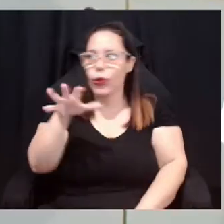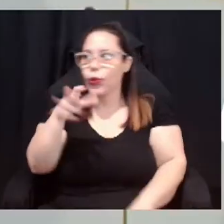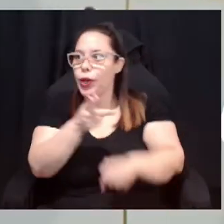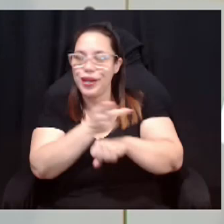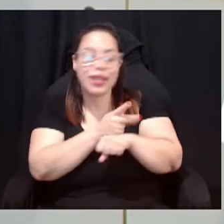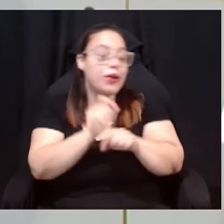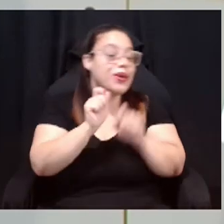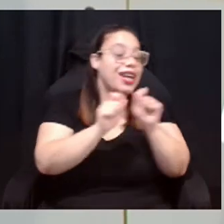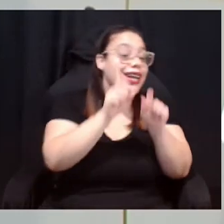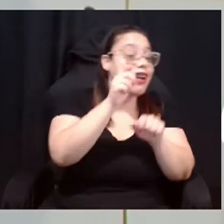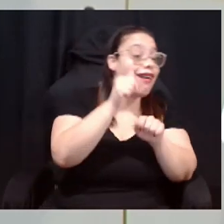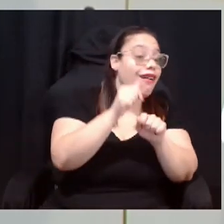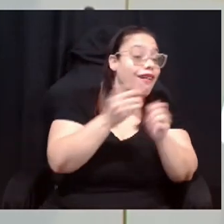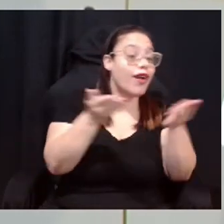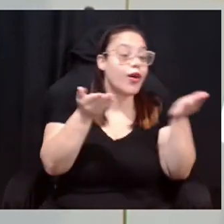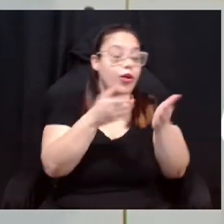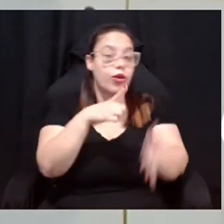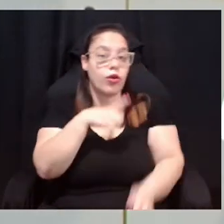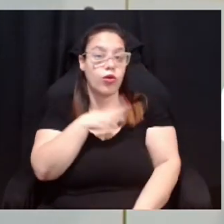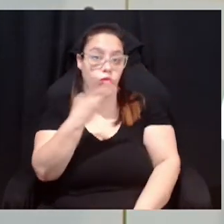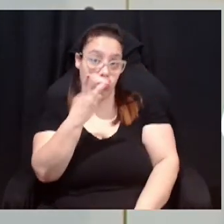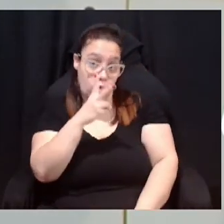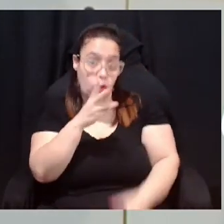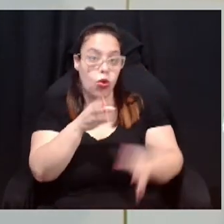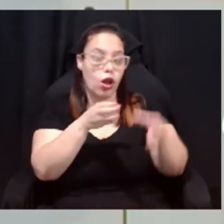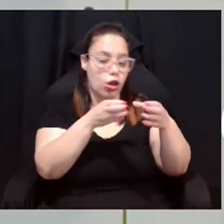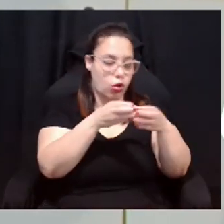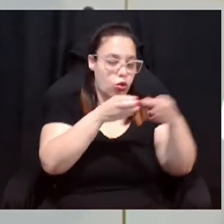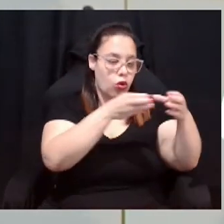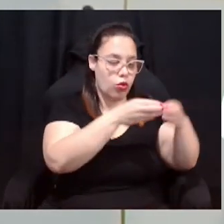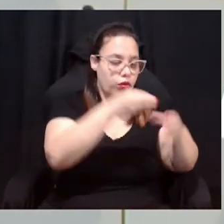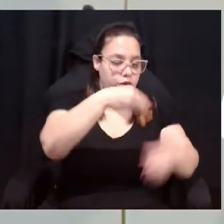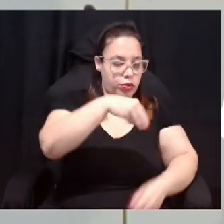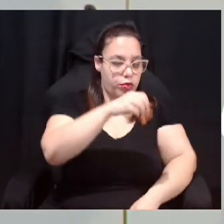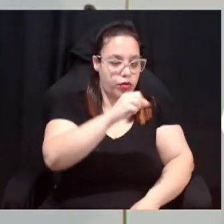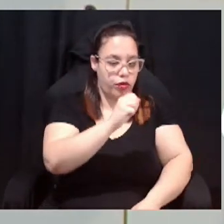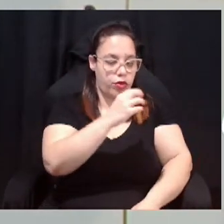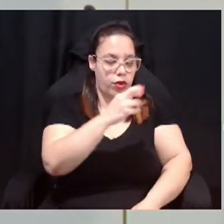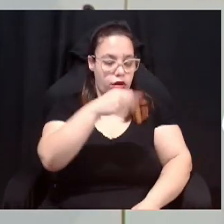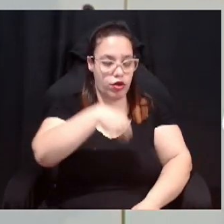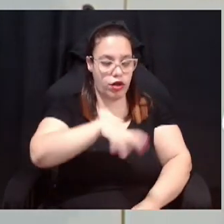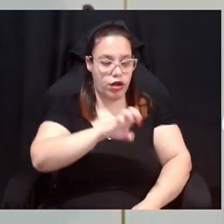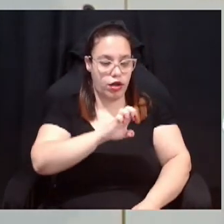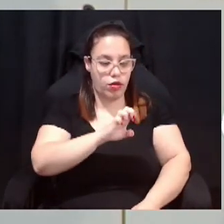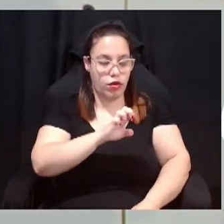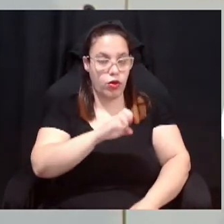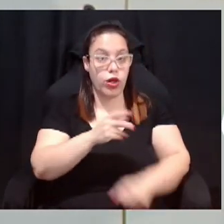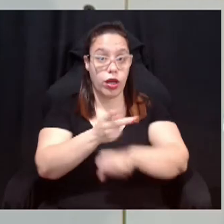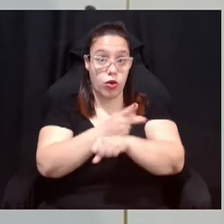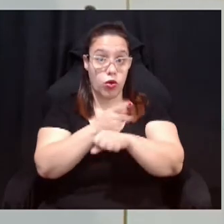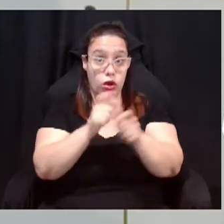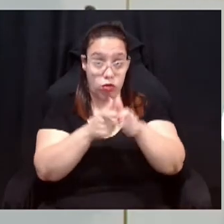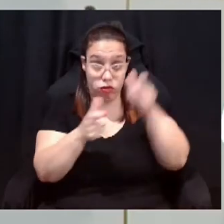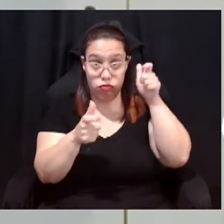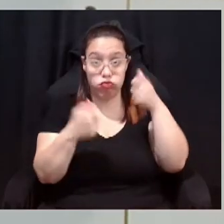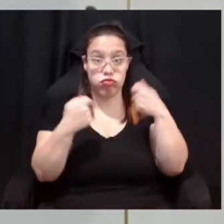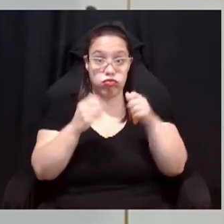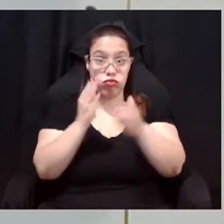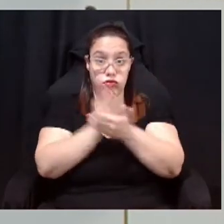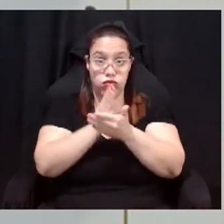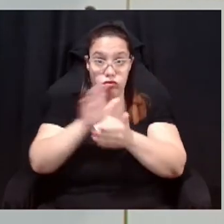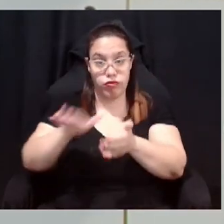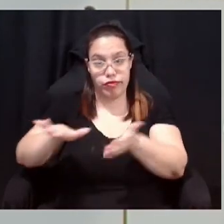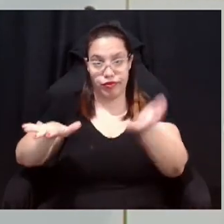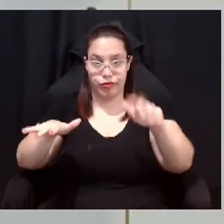é. Hoje eu tenho 2 turmas, né, de macramê, que foi por conta dessa alta procura, então eu precisei dividir em 2 grupos já,